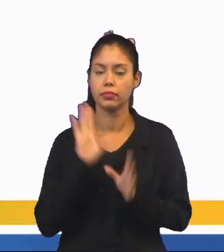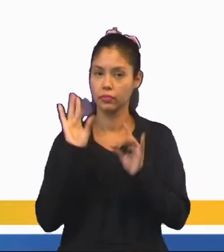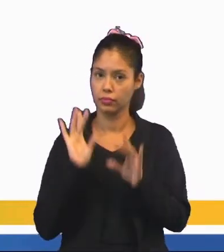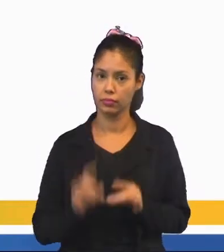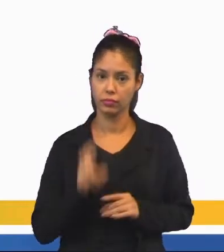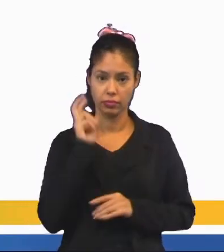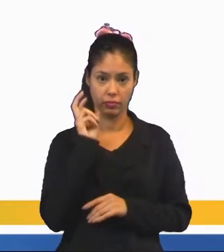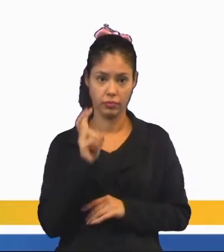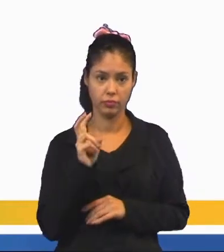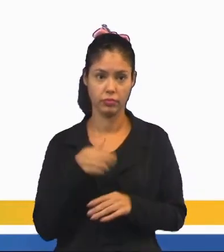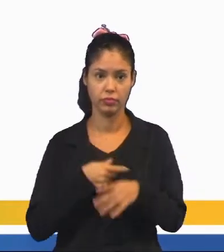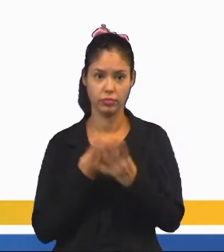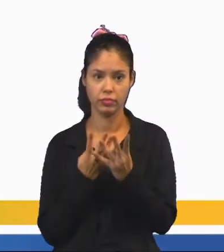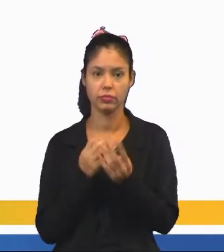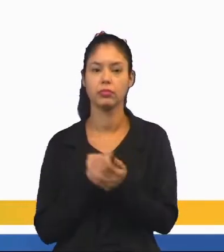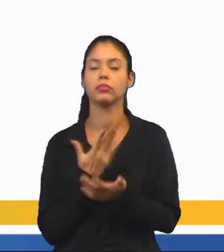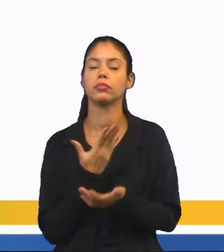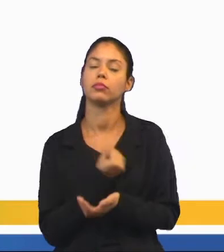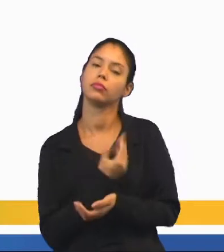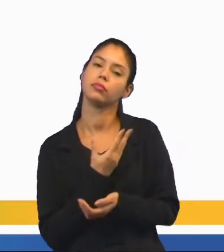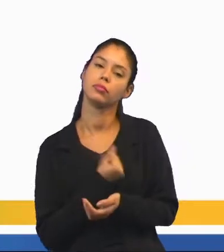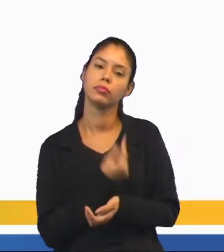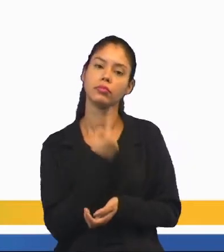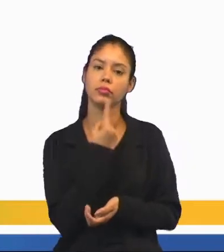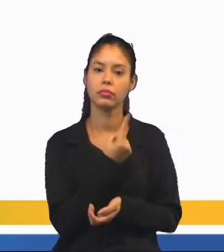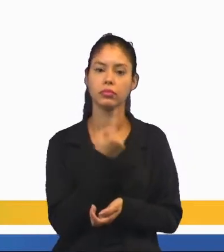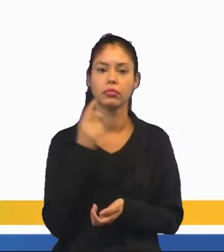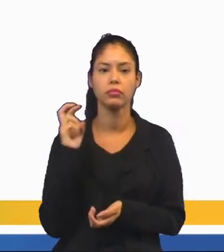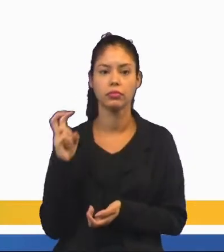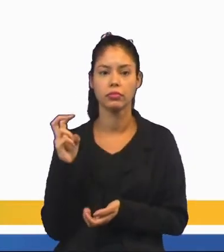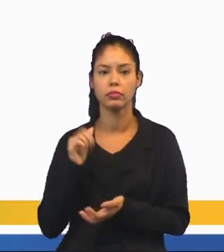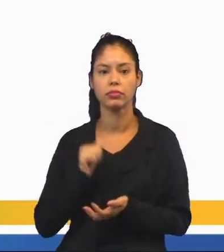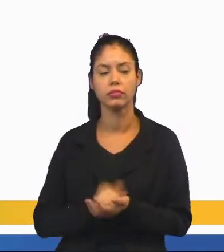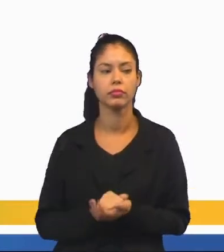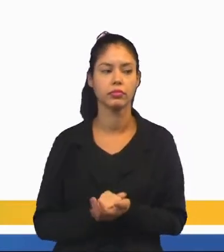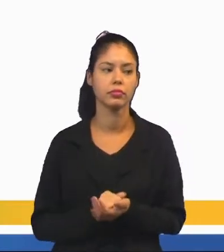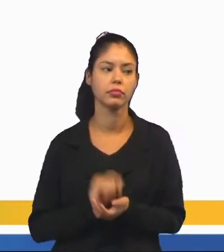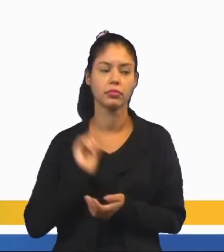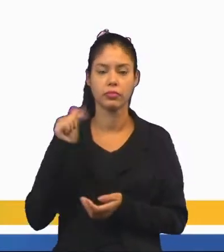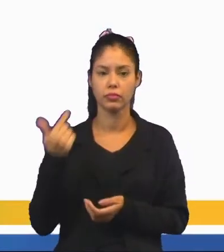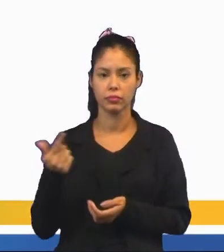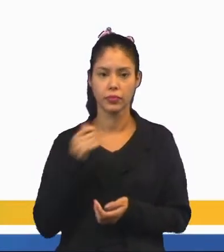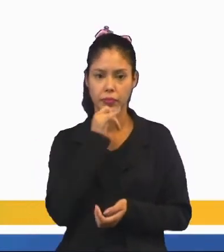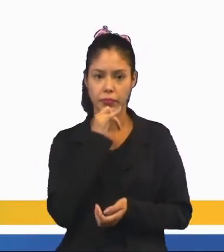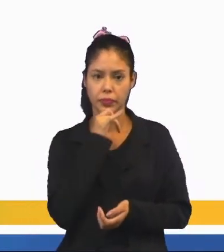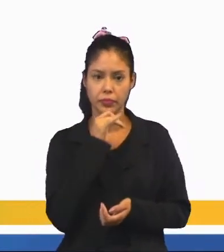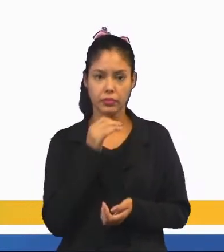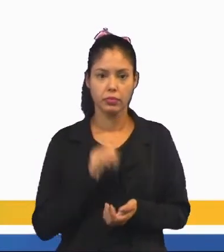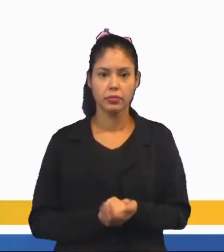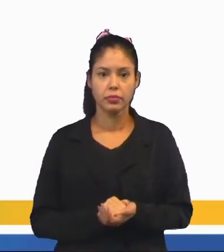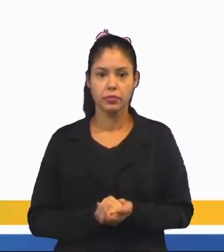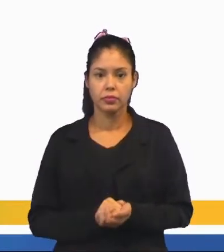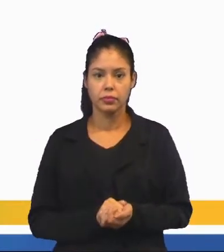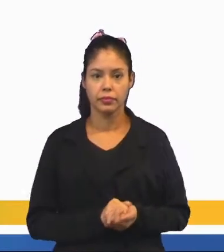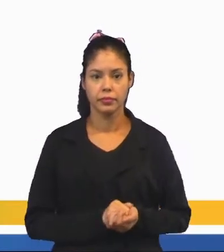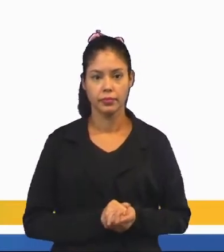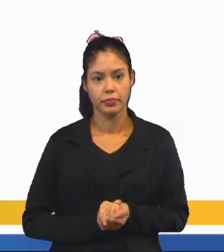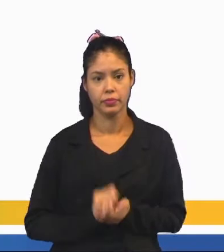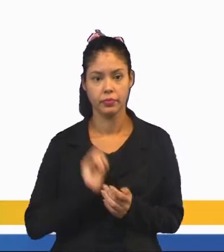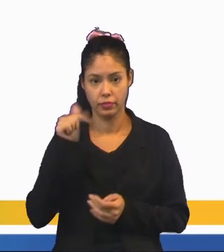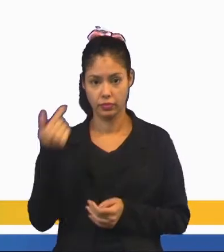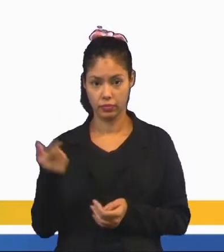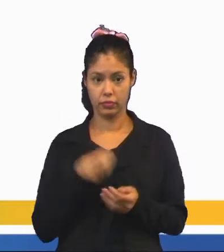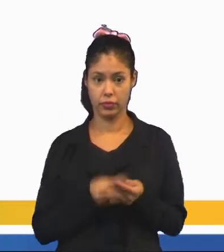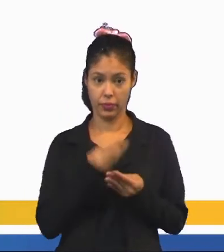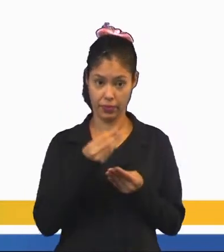Cada equipe recebeu 5 cartas numeradas de 1 a 5. Por exemplo, essas aqui.